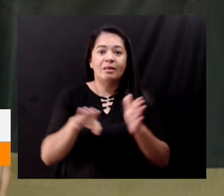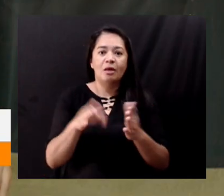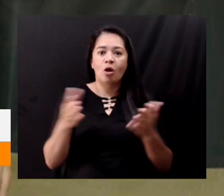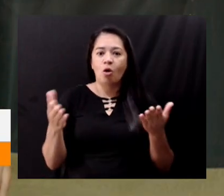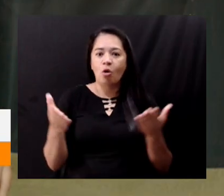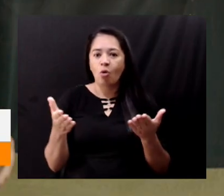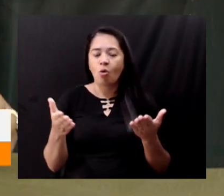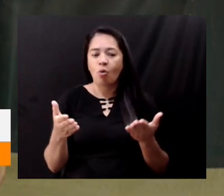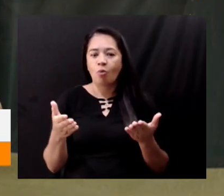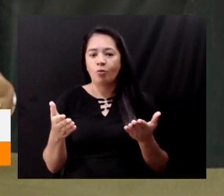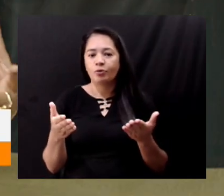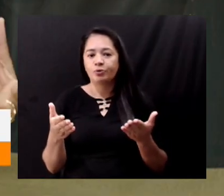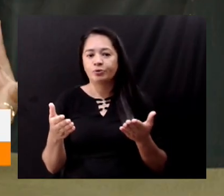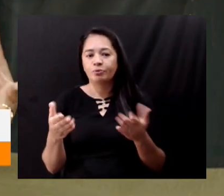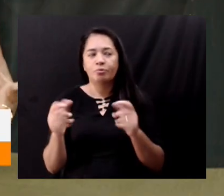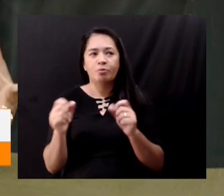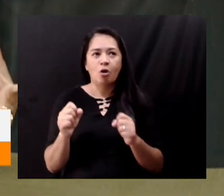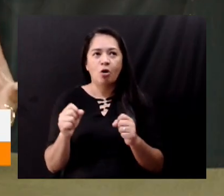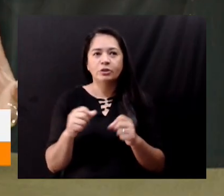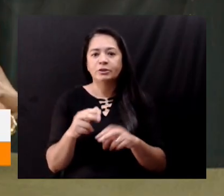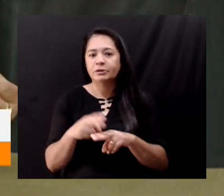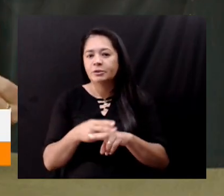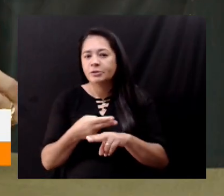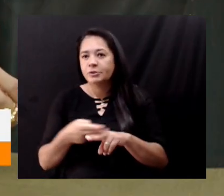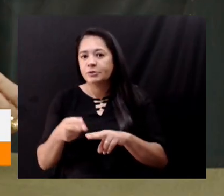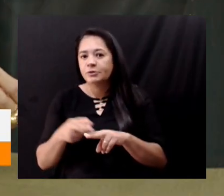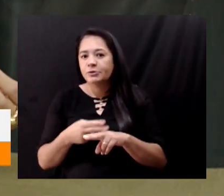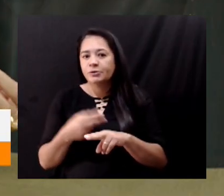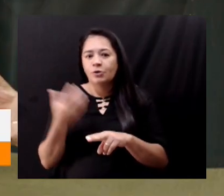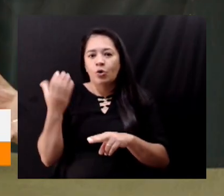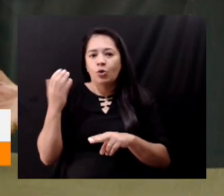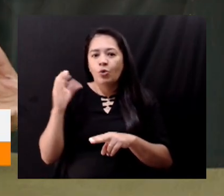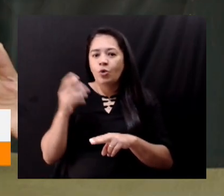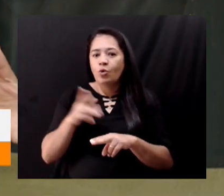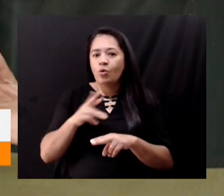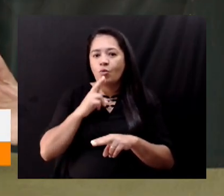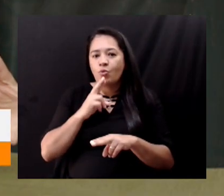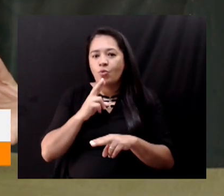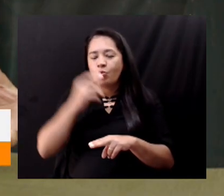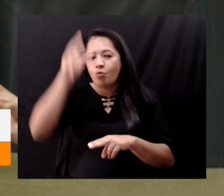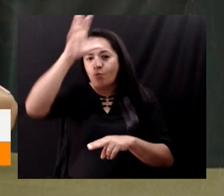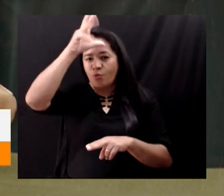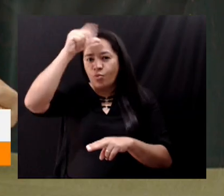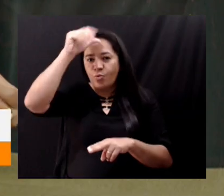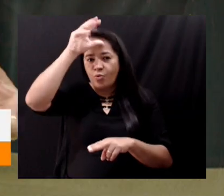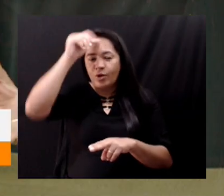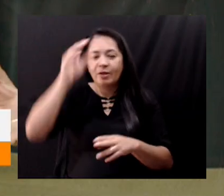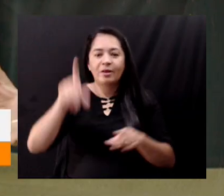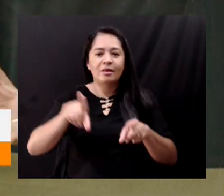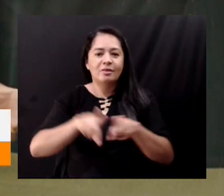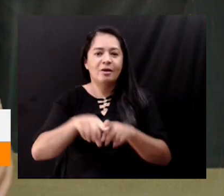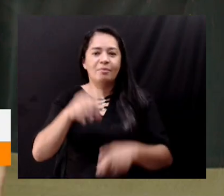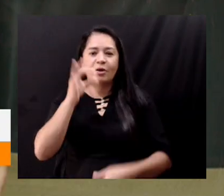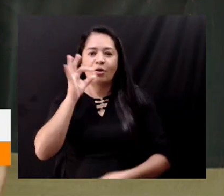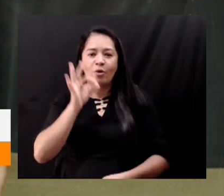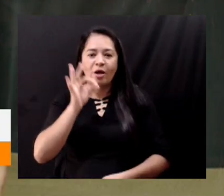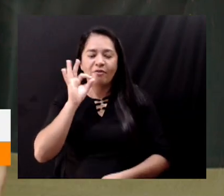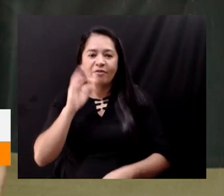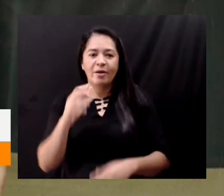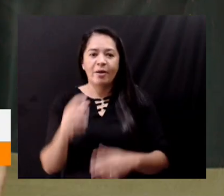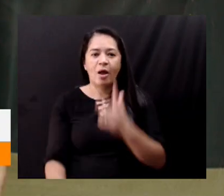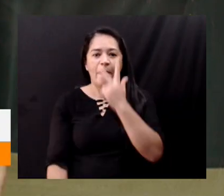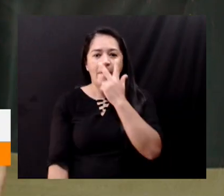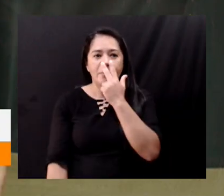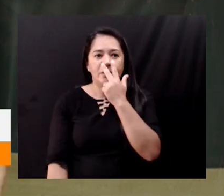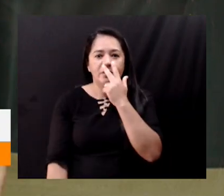refrigerante, chocolate, ó, dá até água na boca, né? E até o cafezinho, que parecem nos chamar de volta, mesmo quando a